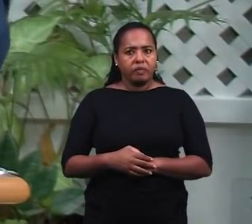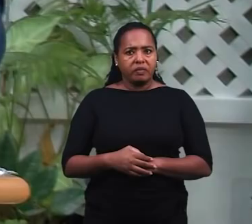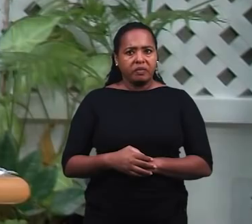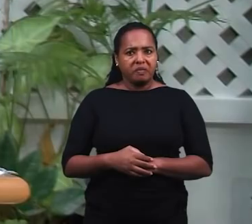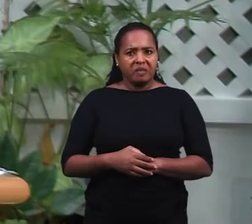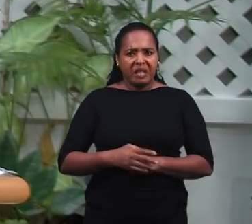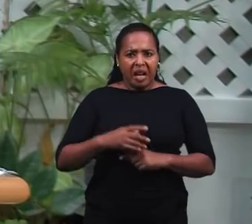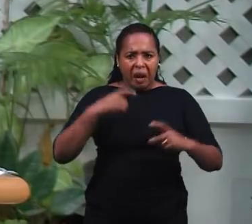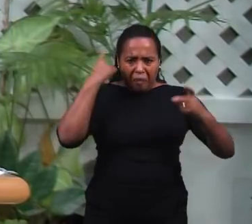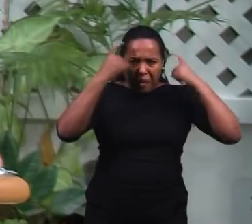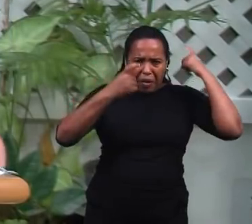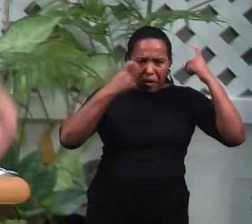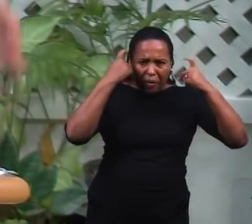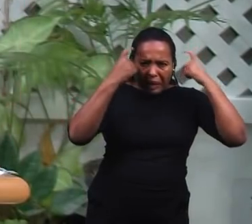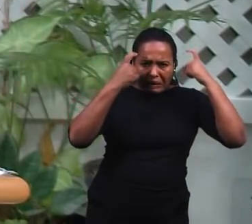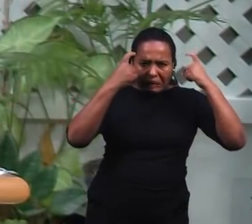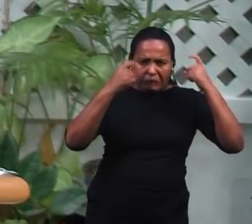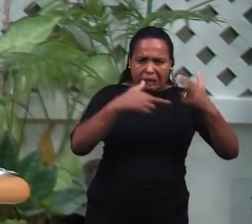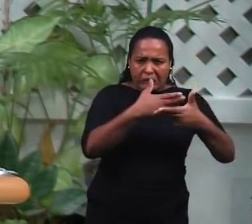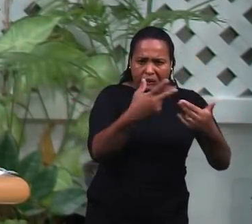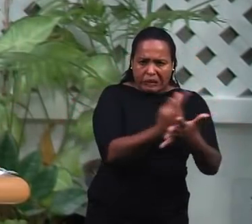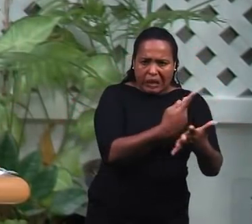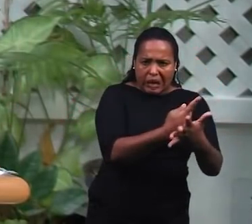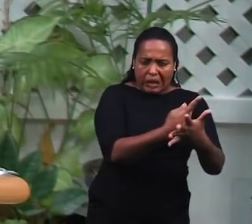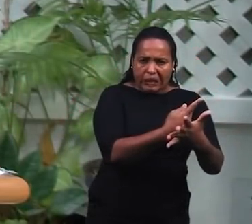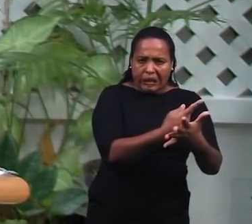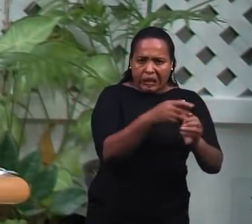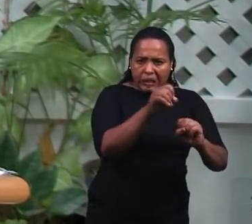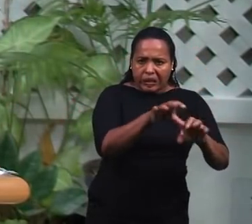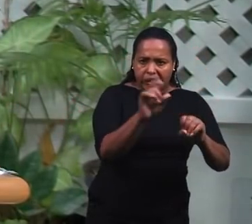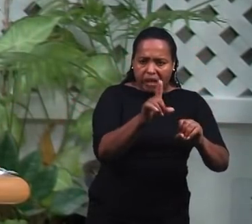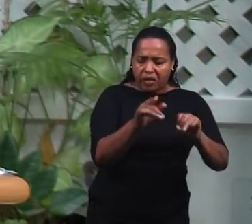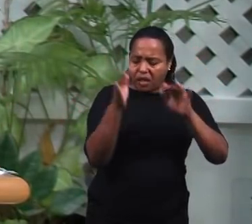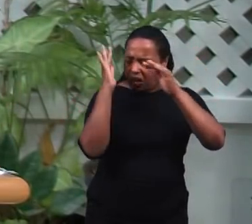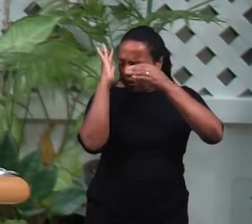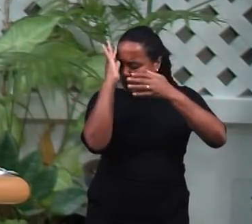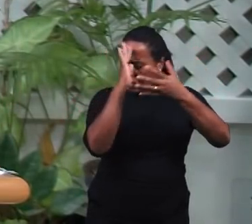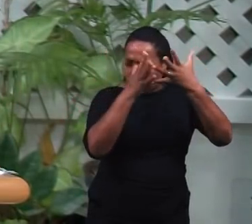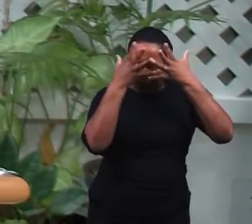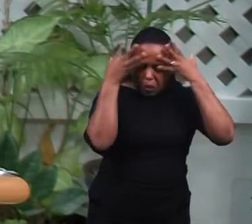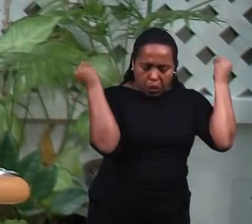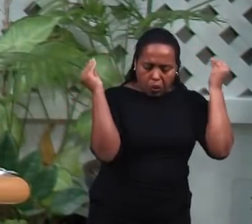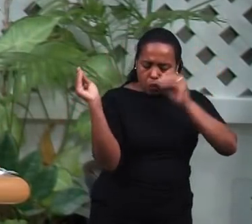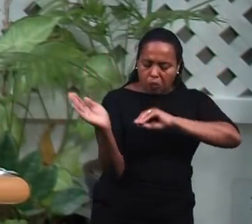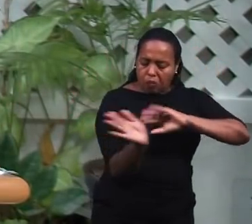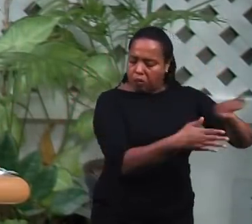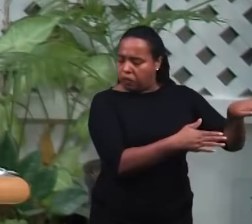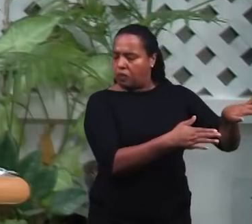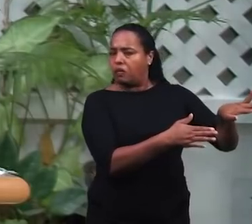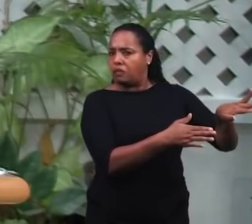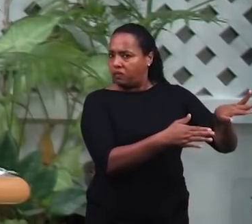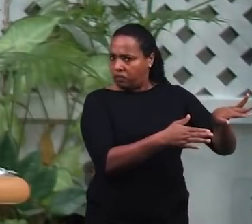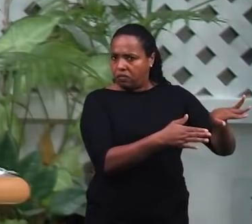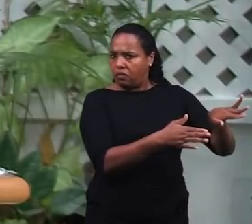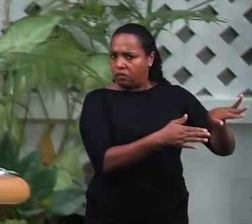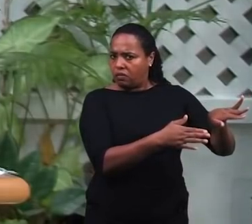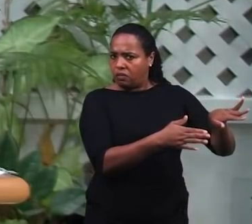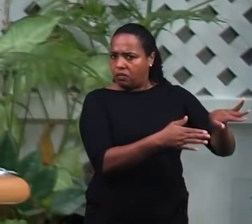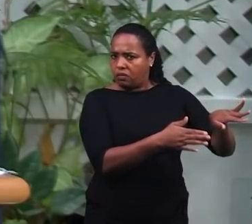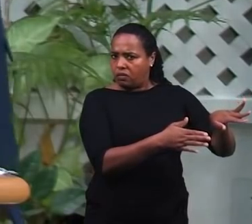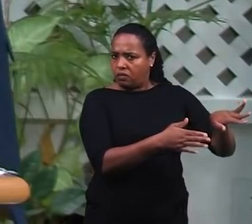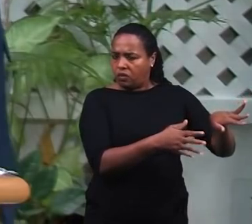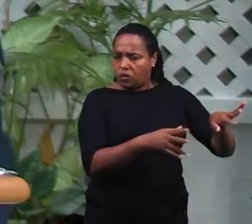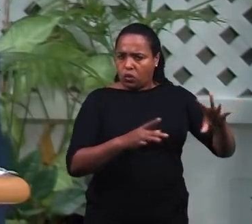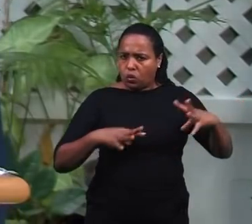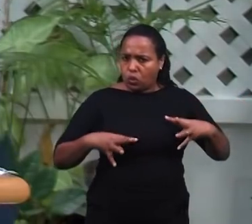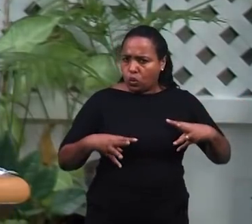Despreocupe-se do que te ensinaram, do quem falou, quem está falando bonito, quem está dando explicação, aconteceu, é